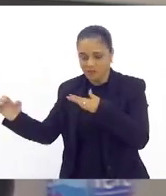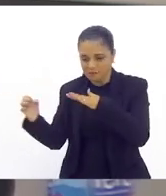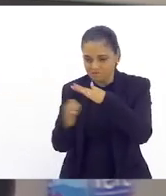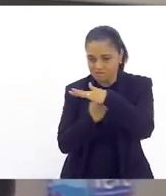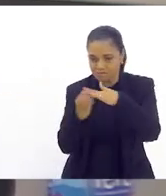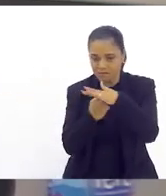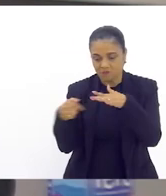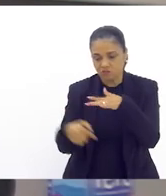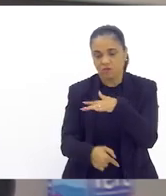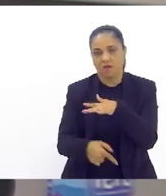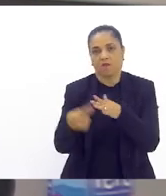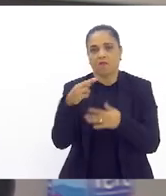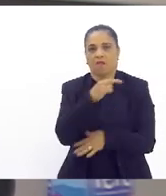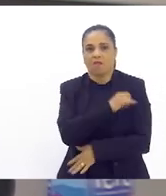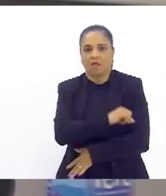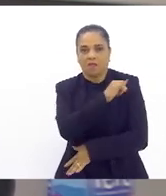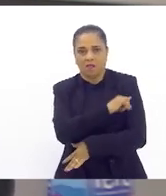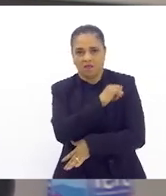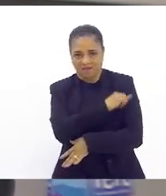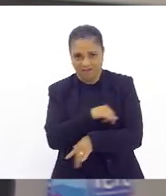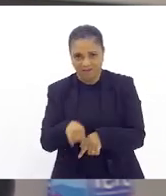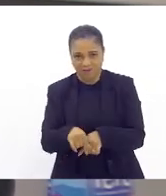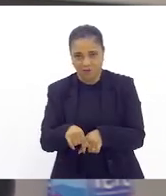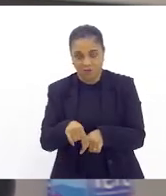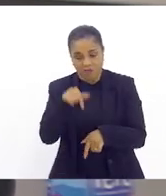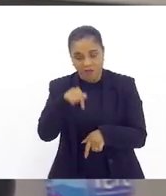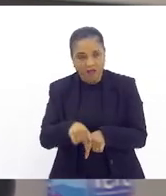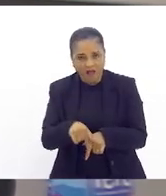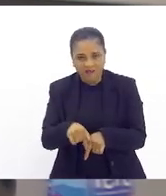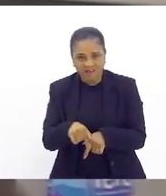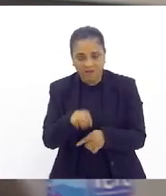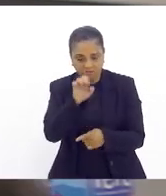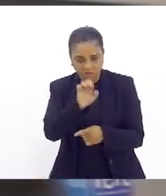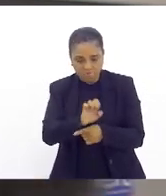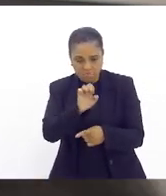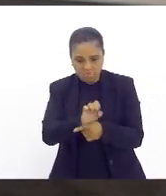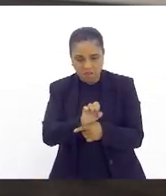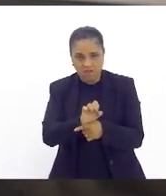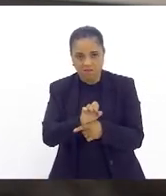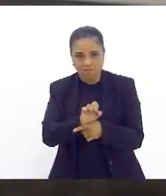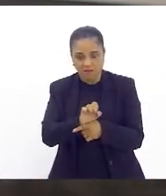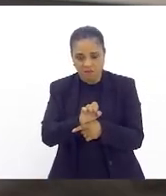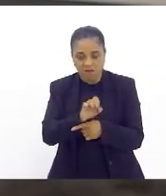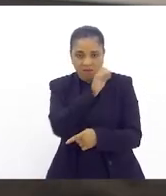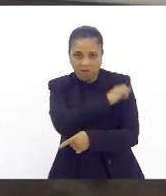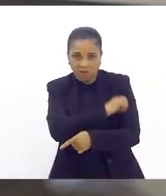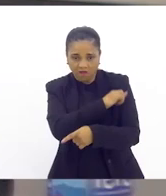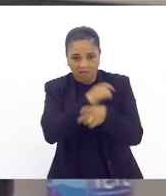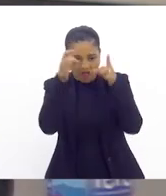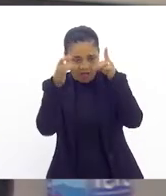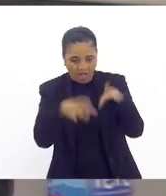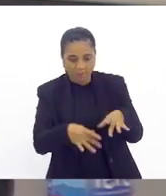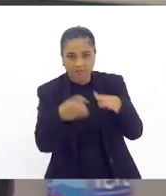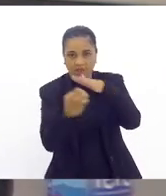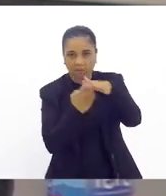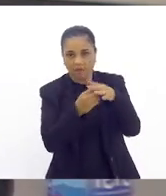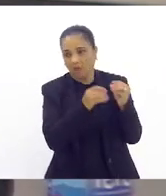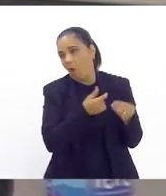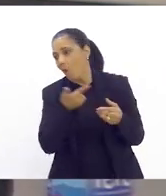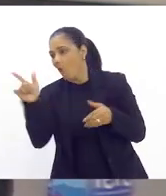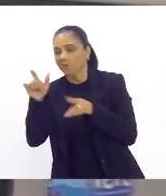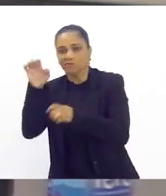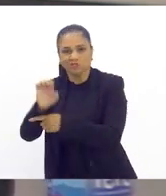Rio de Janeiro não possa não pode se transformar num grande mico de abandono e que as empresas não vão estar aqui e da mesma forma que a gente cobra